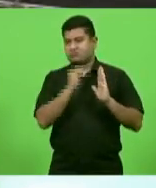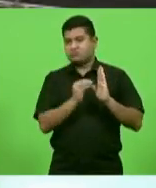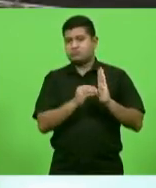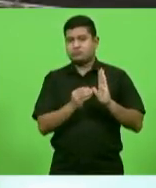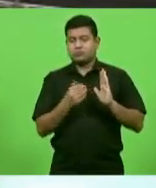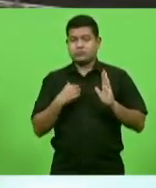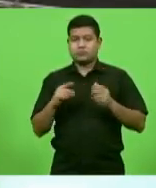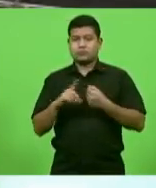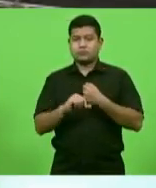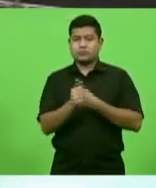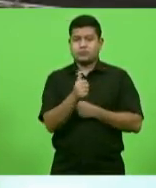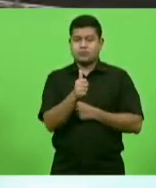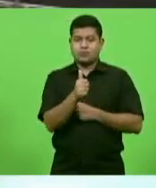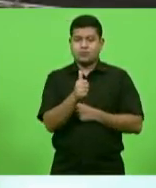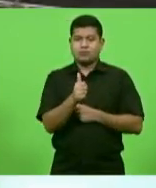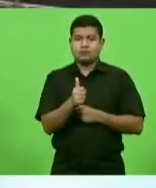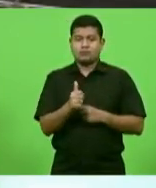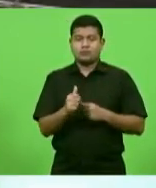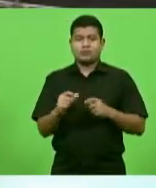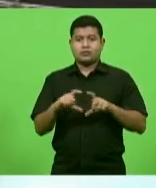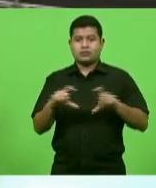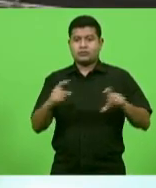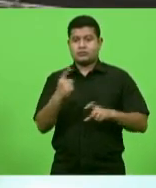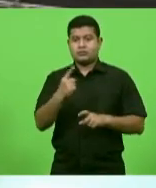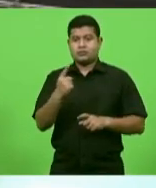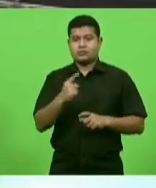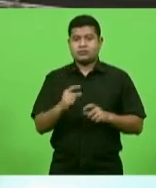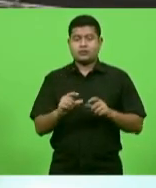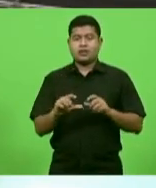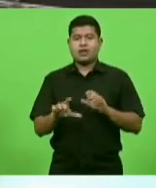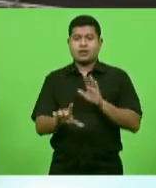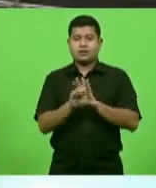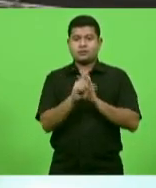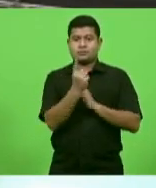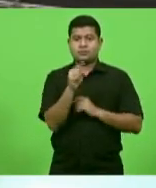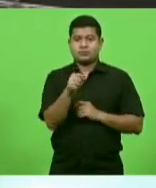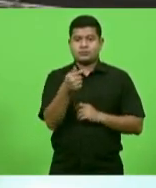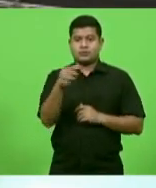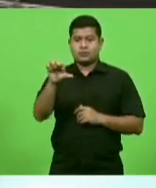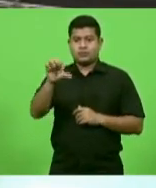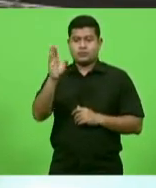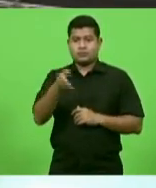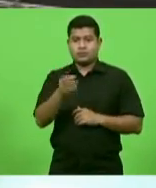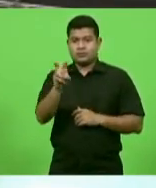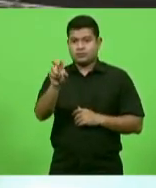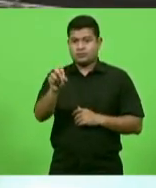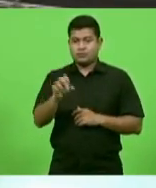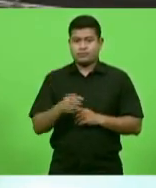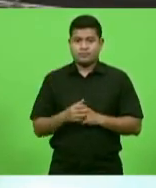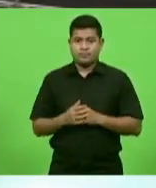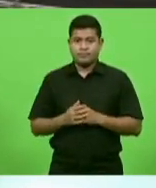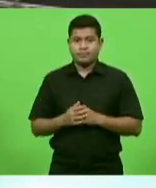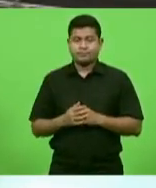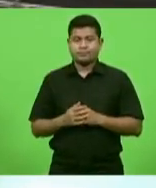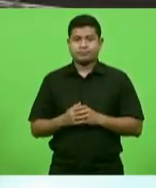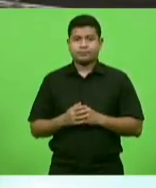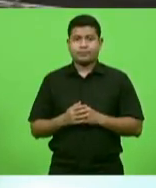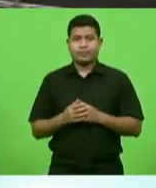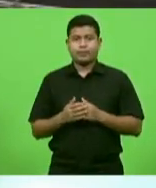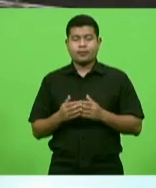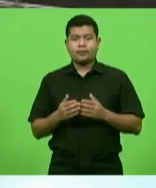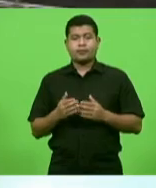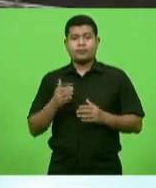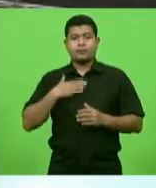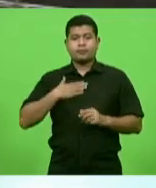jurídicos referidos no artigo 11 e tem o da lei 1.079 de 1950 a